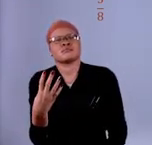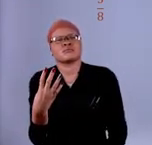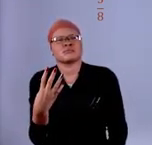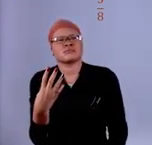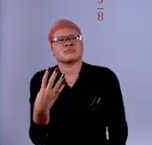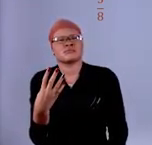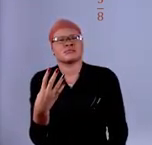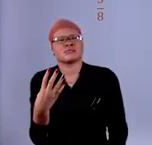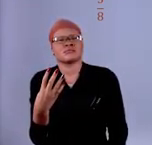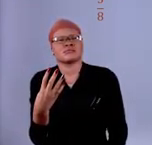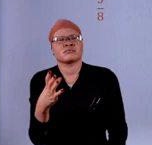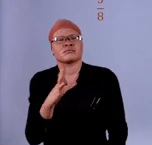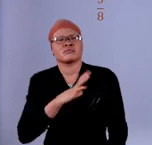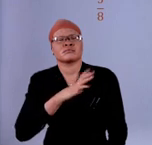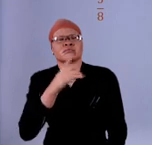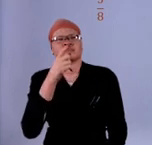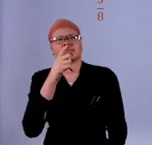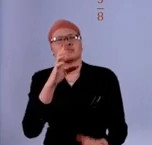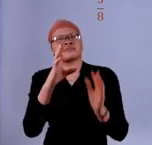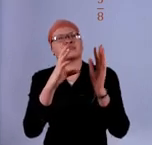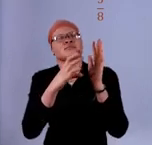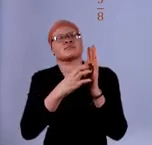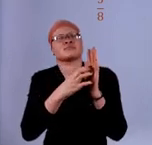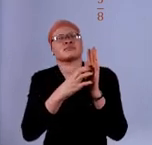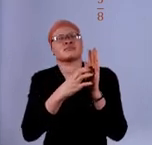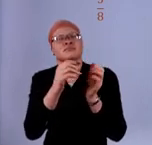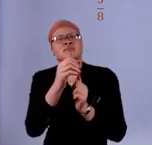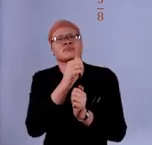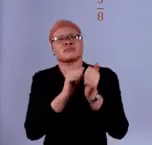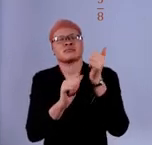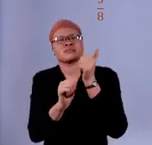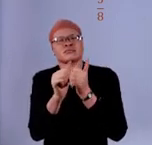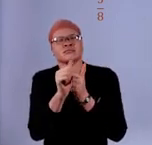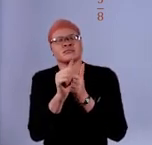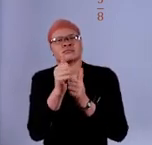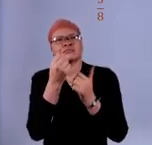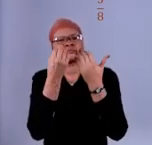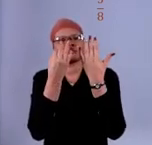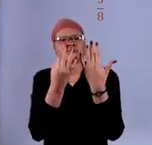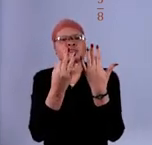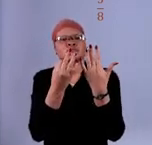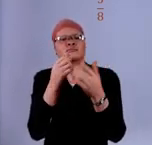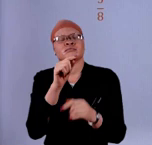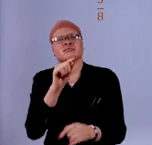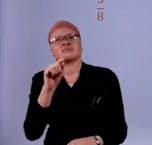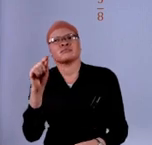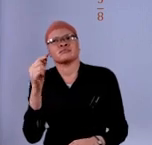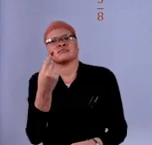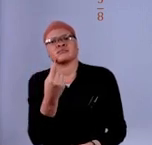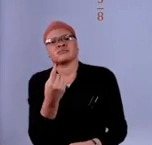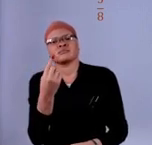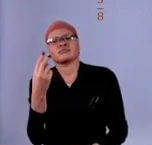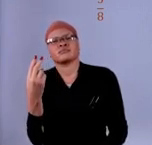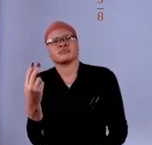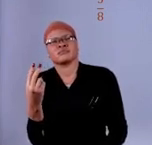ou 3 quartos nós temos esta figura que representa 8 sobre dose e